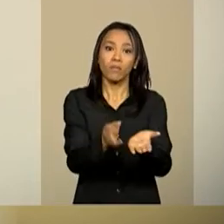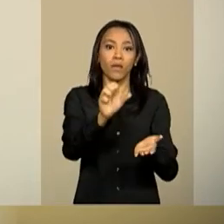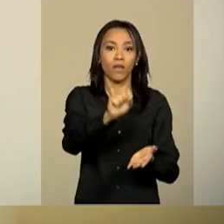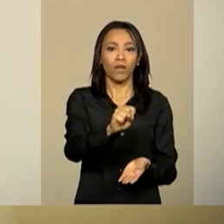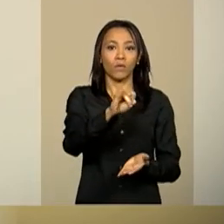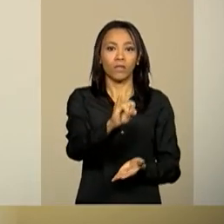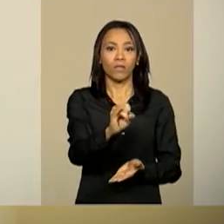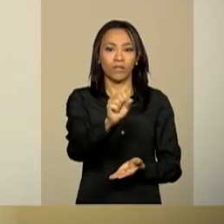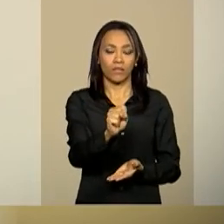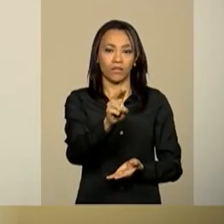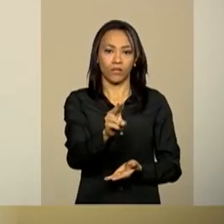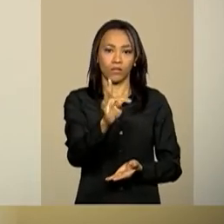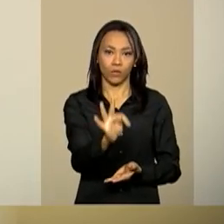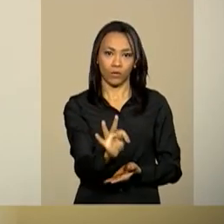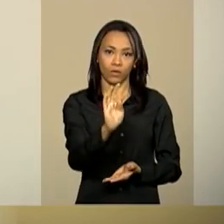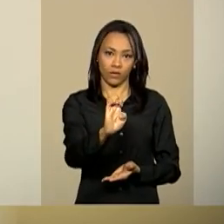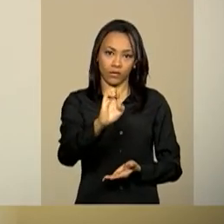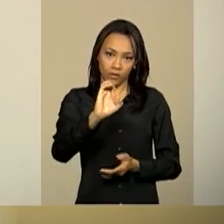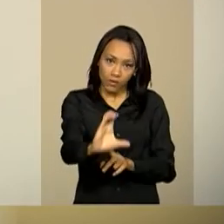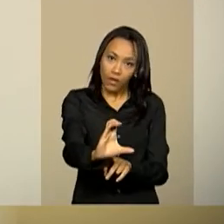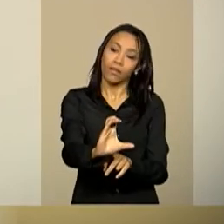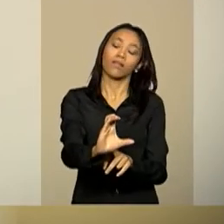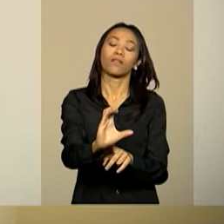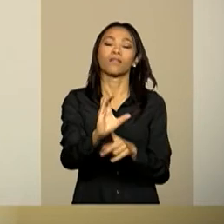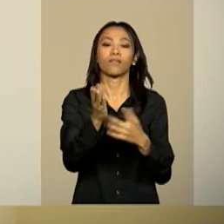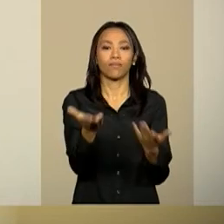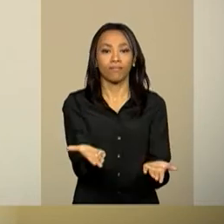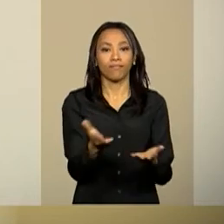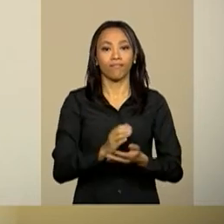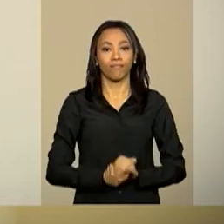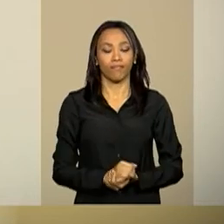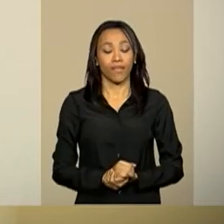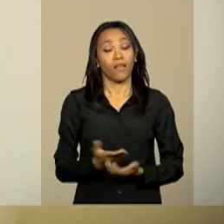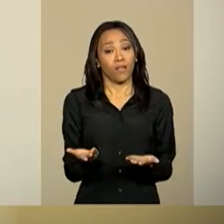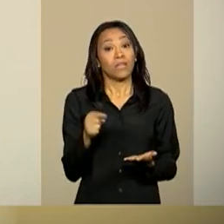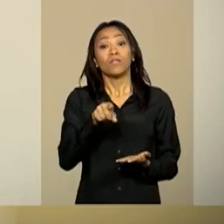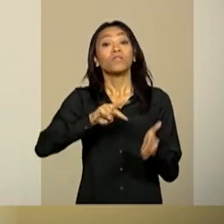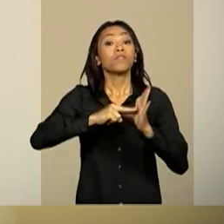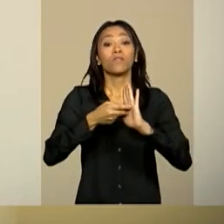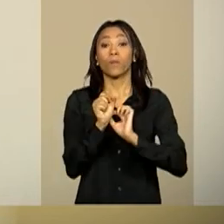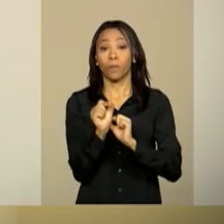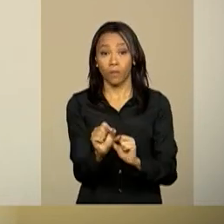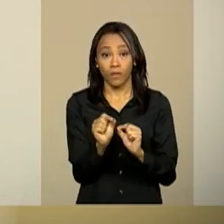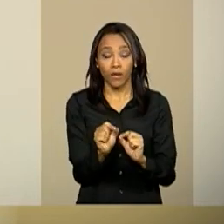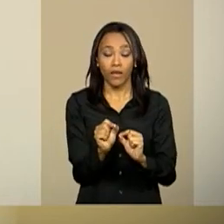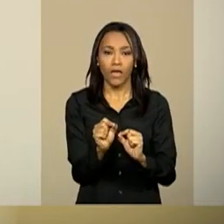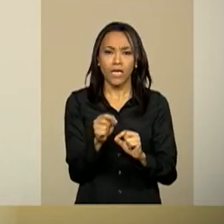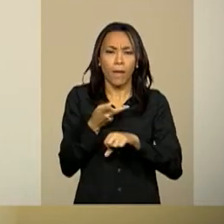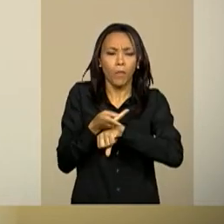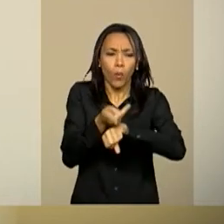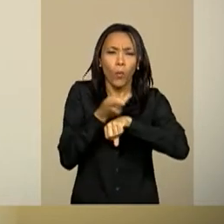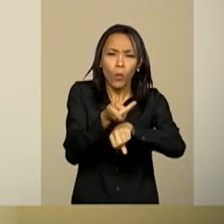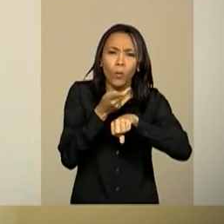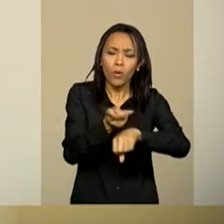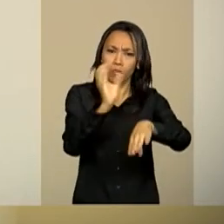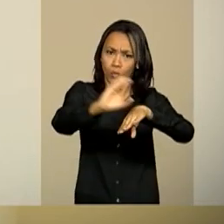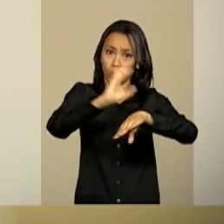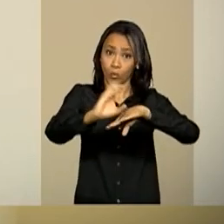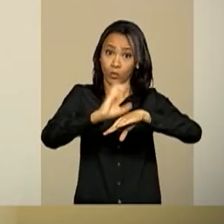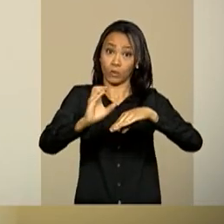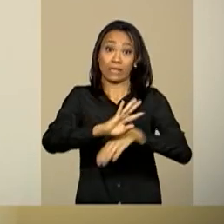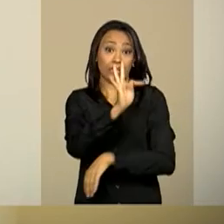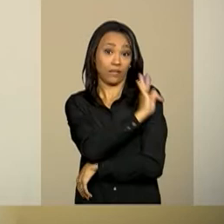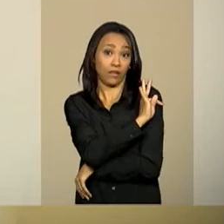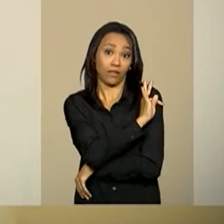sistema de seleção unificada da educação profissional e tecnológica isso significa Luciano que a procura por cursos técnicos